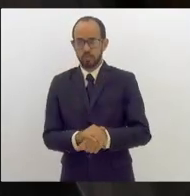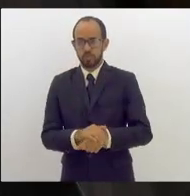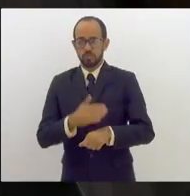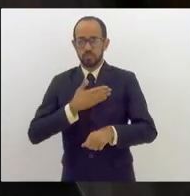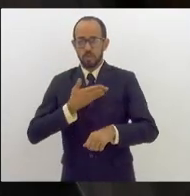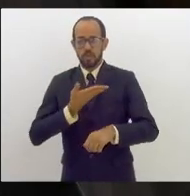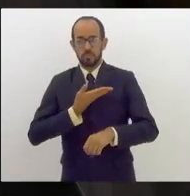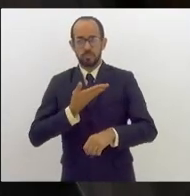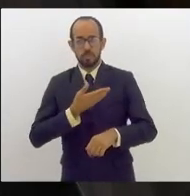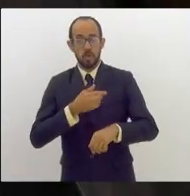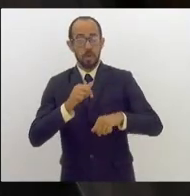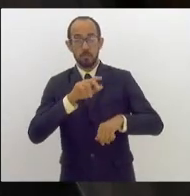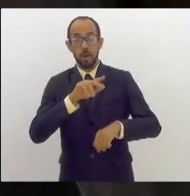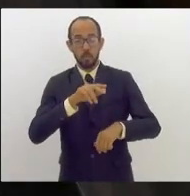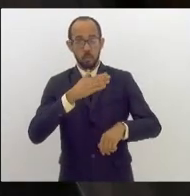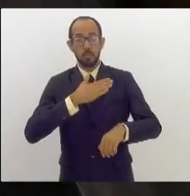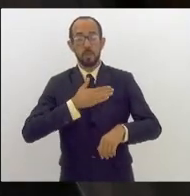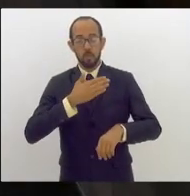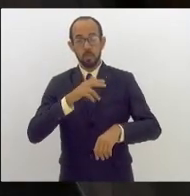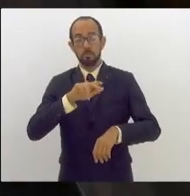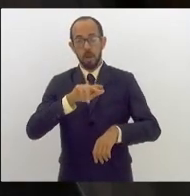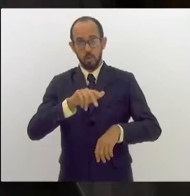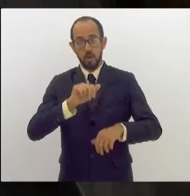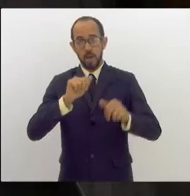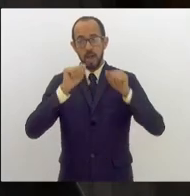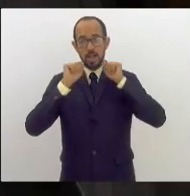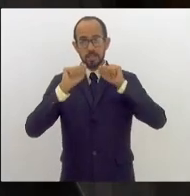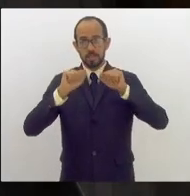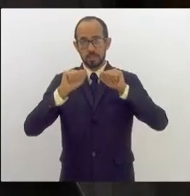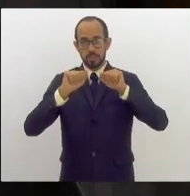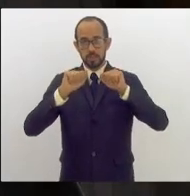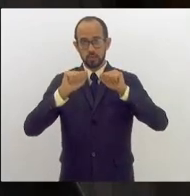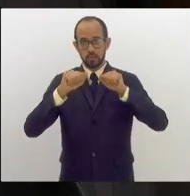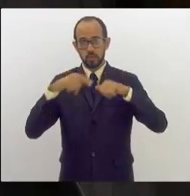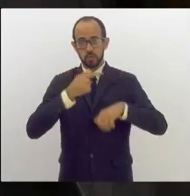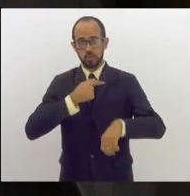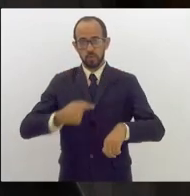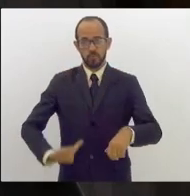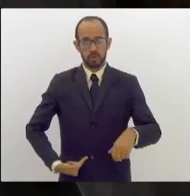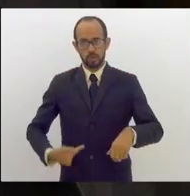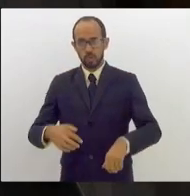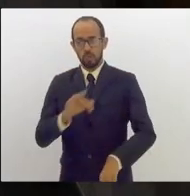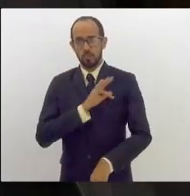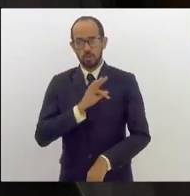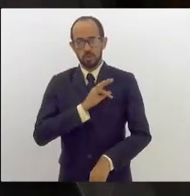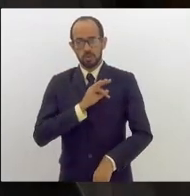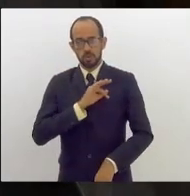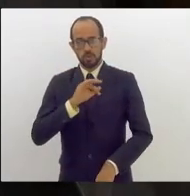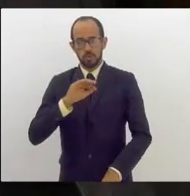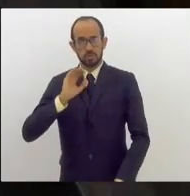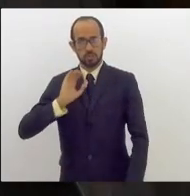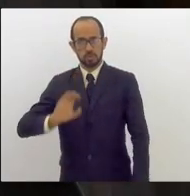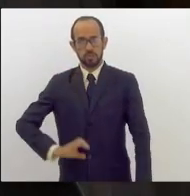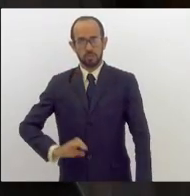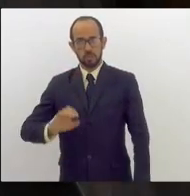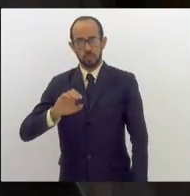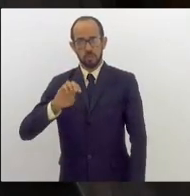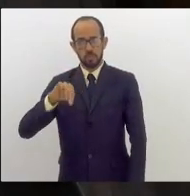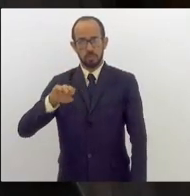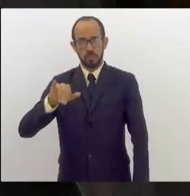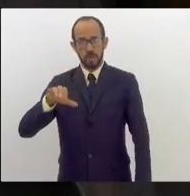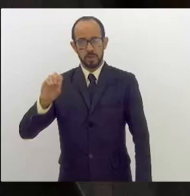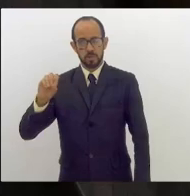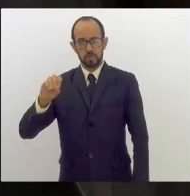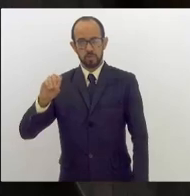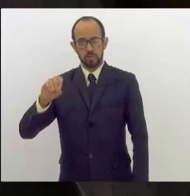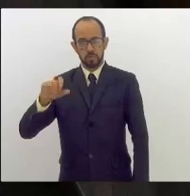irmão assessor especial do governador policial civil comissário de Polícia Civil Márcio Garcia